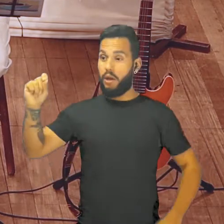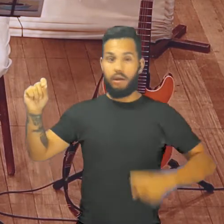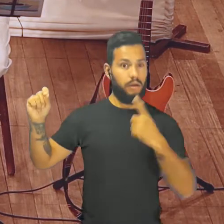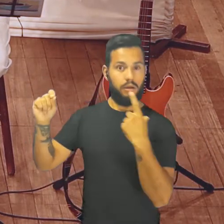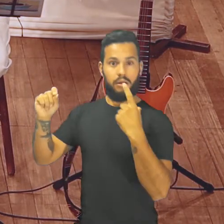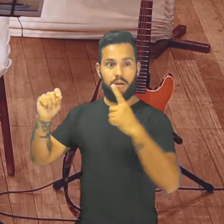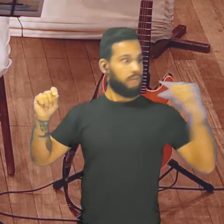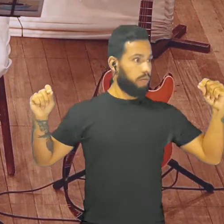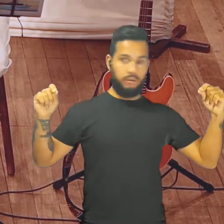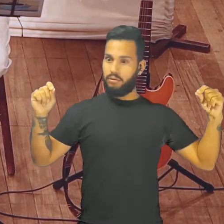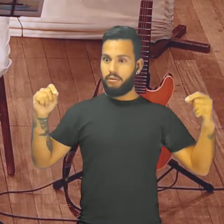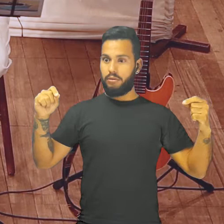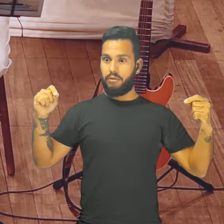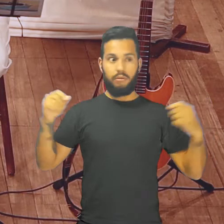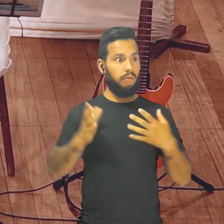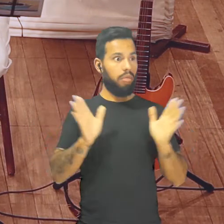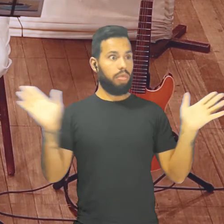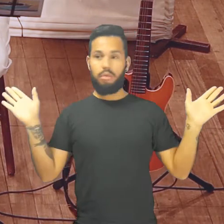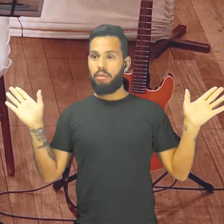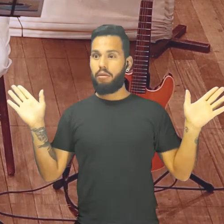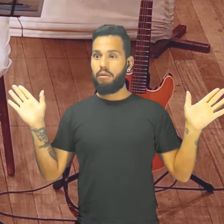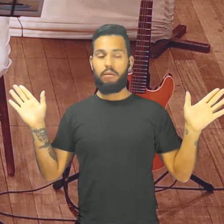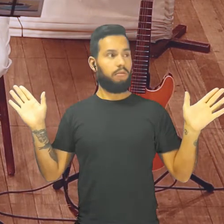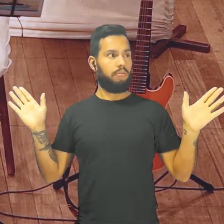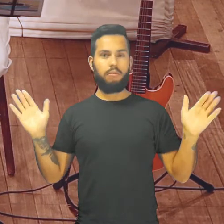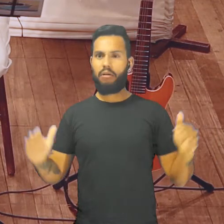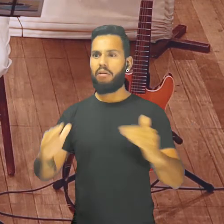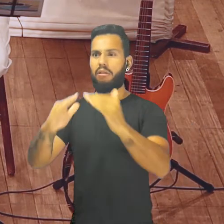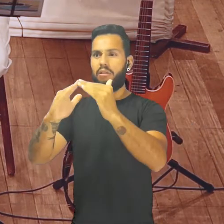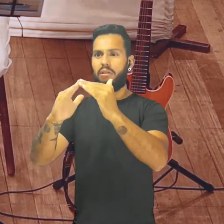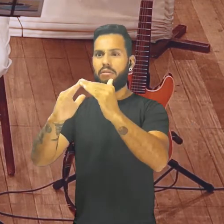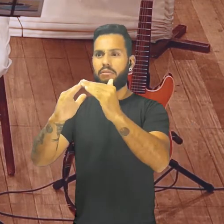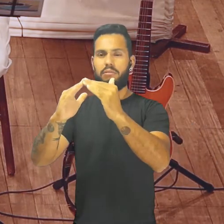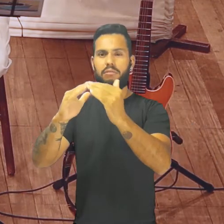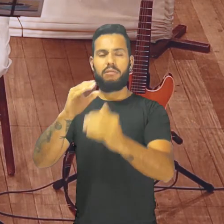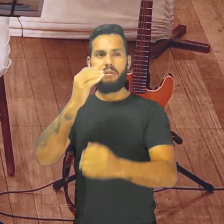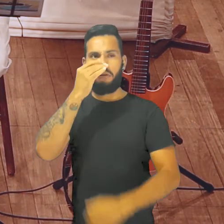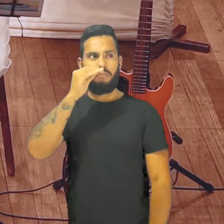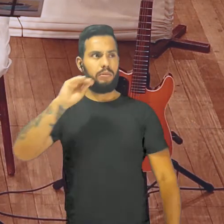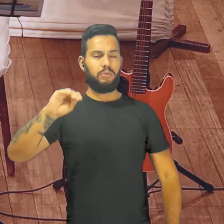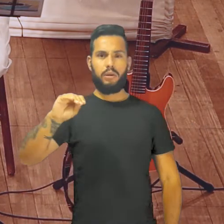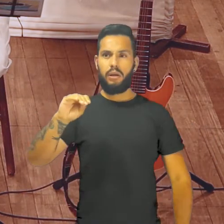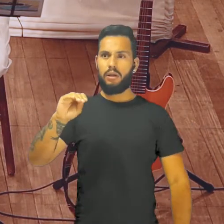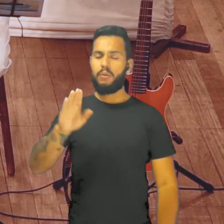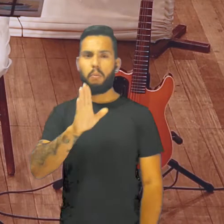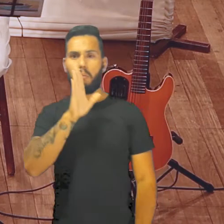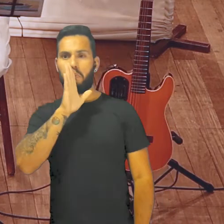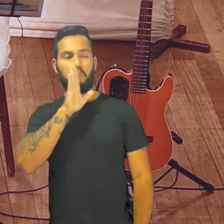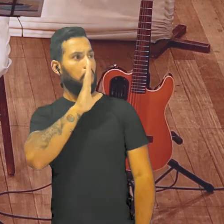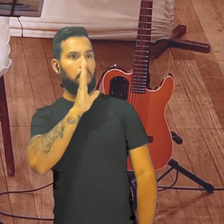amigos se separaram e a casa continua abandonada. E a casa